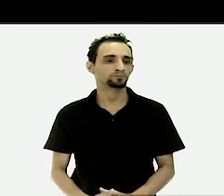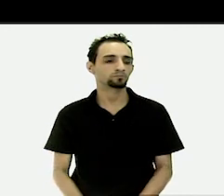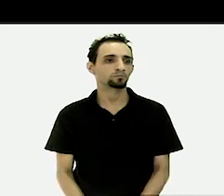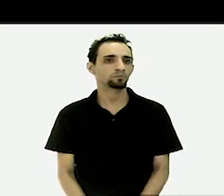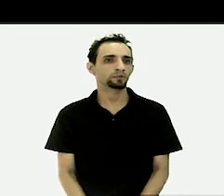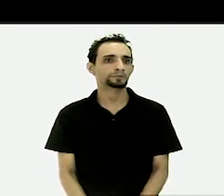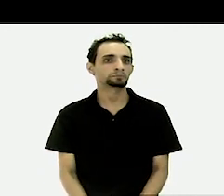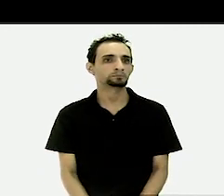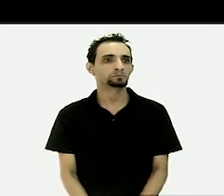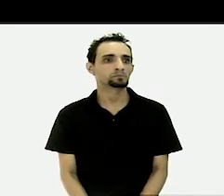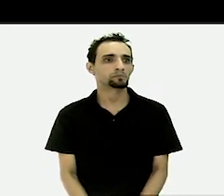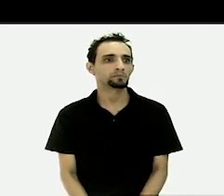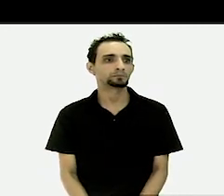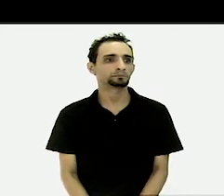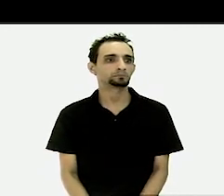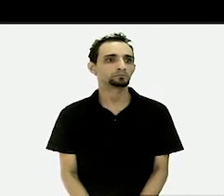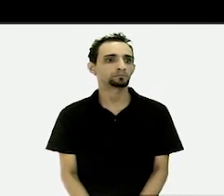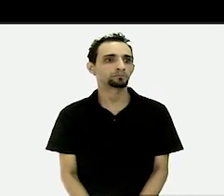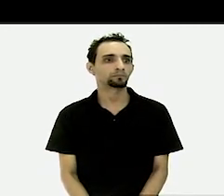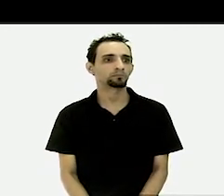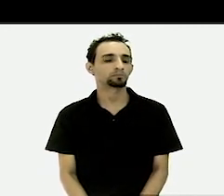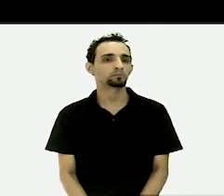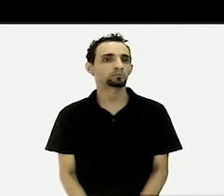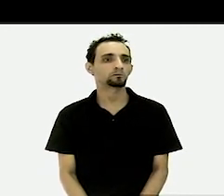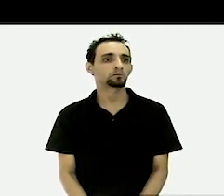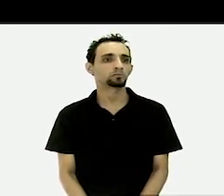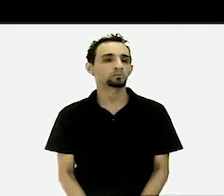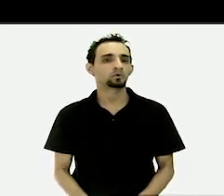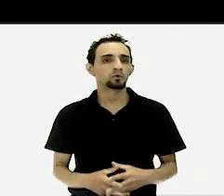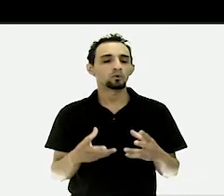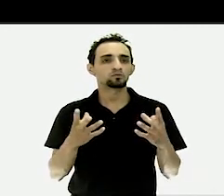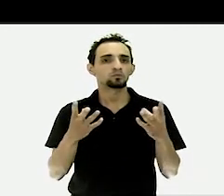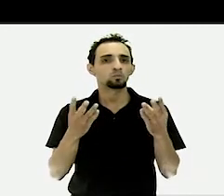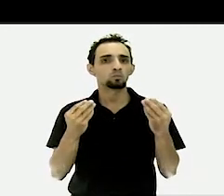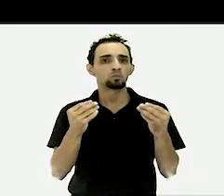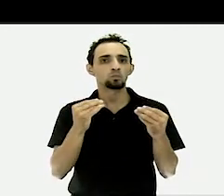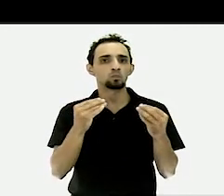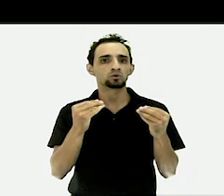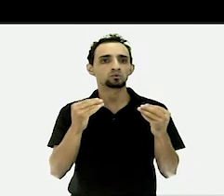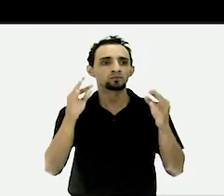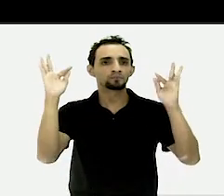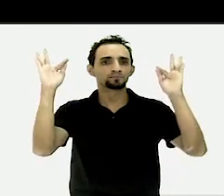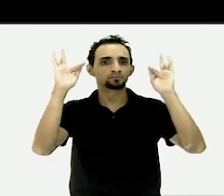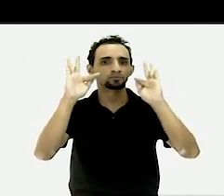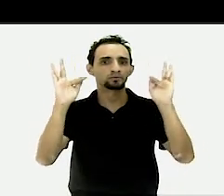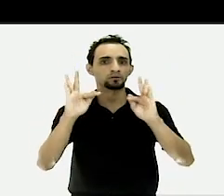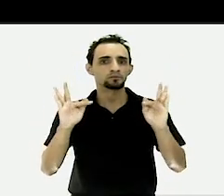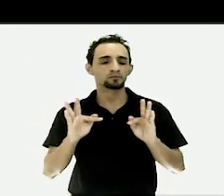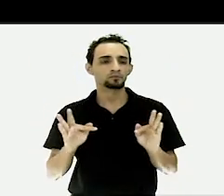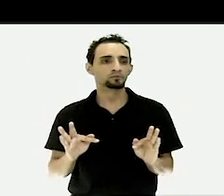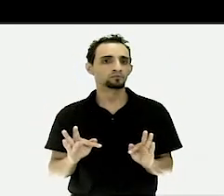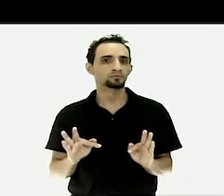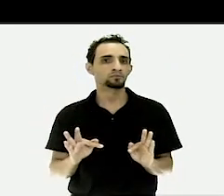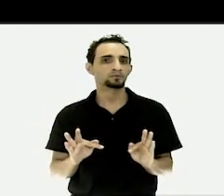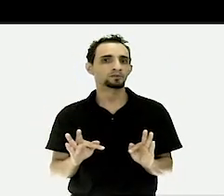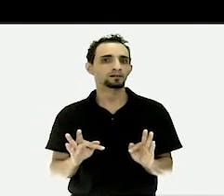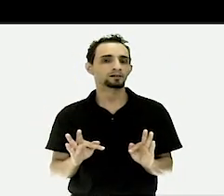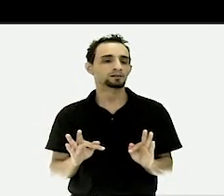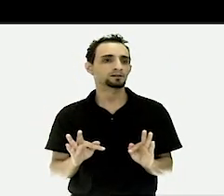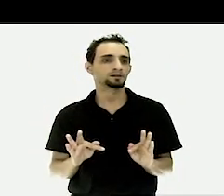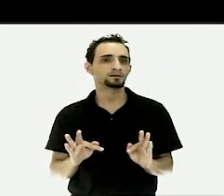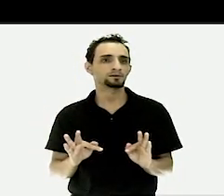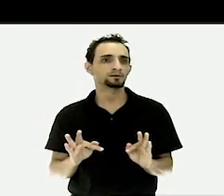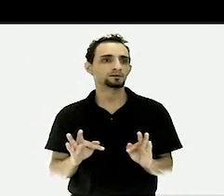vem... O Paulinho, nosso nobre prefeito aqui, também participou, vice-prefeito aqui, participou também disso daí. Muito